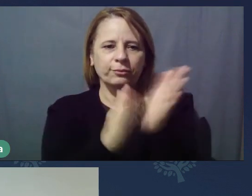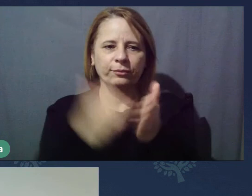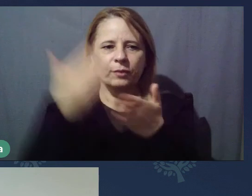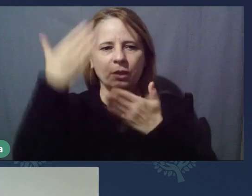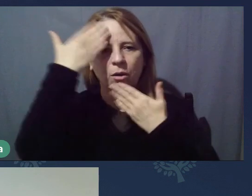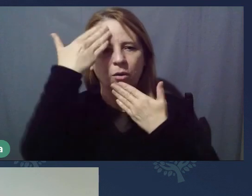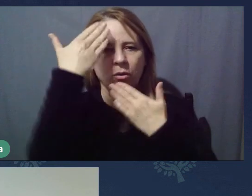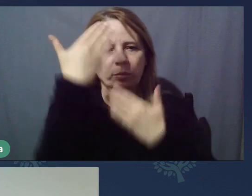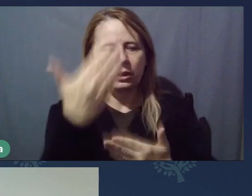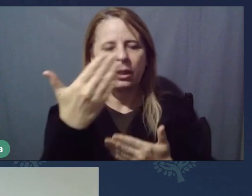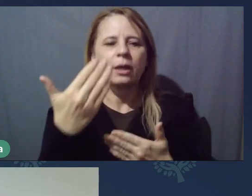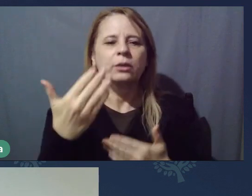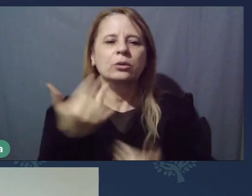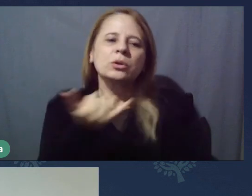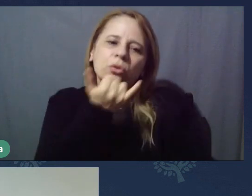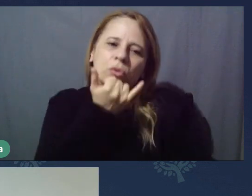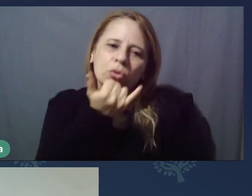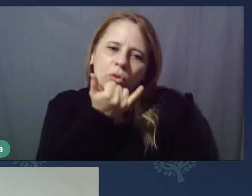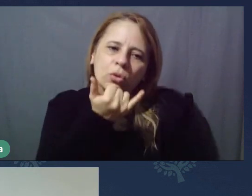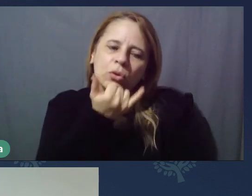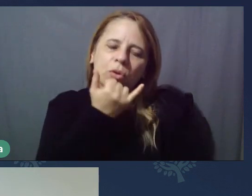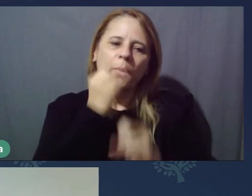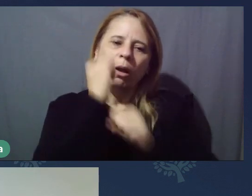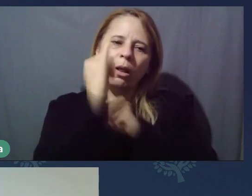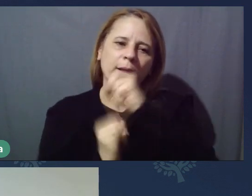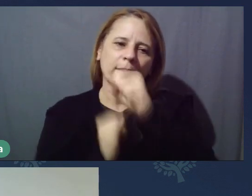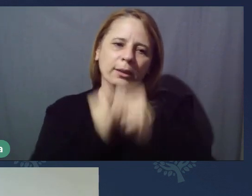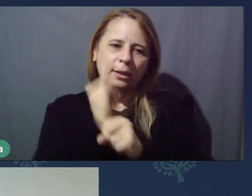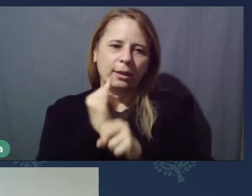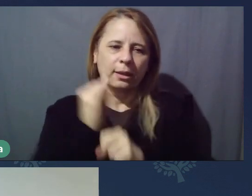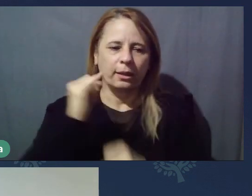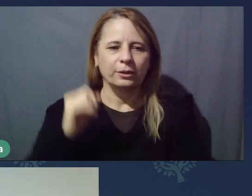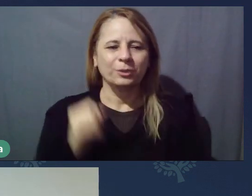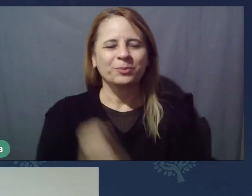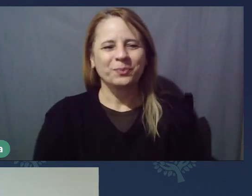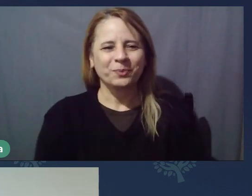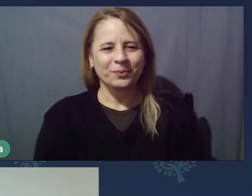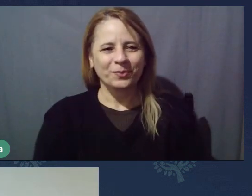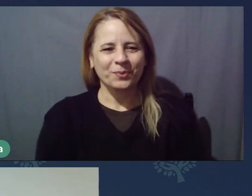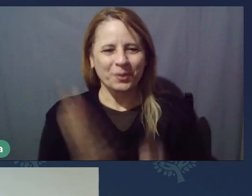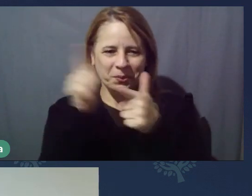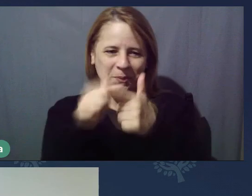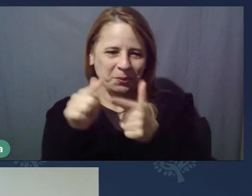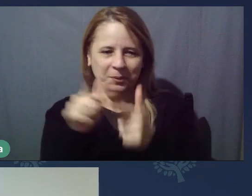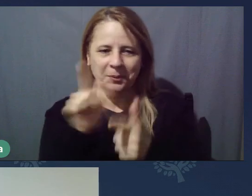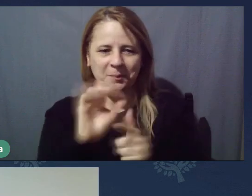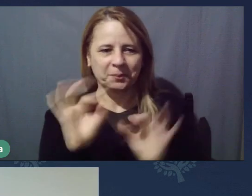obrigado mesmo, e peço desculpas pelo ocorrido da internet. Sem problema, professor.